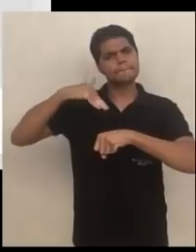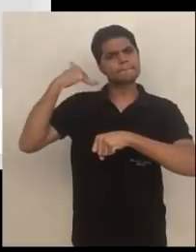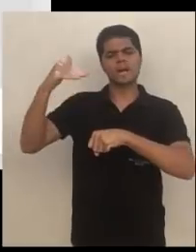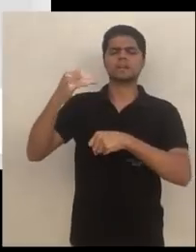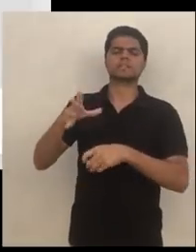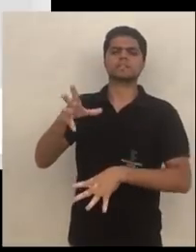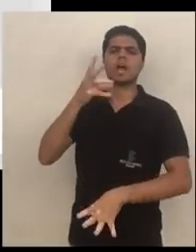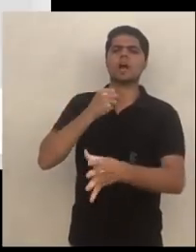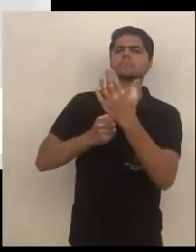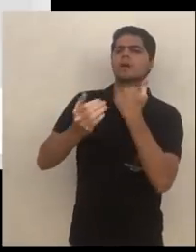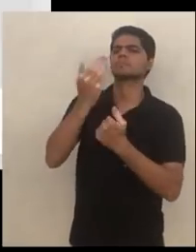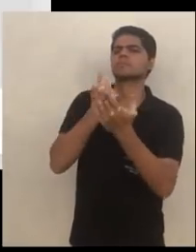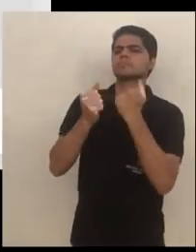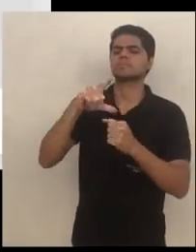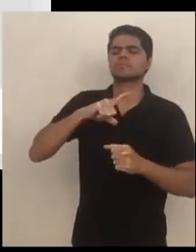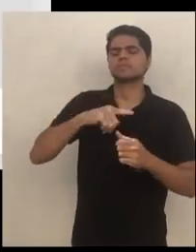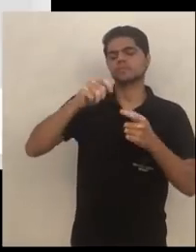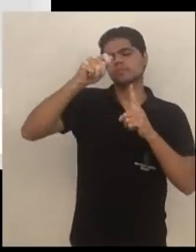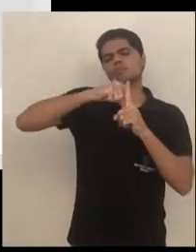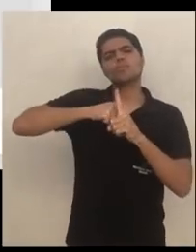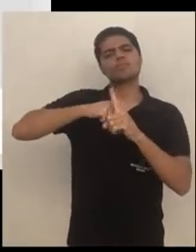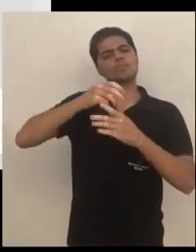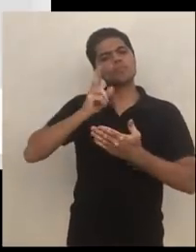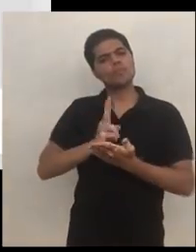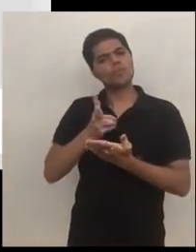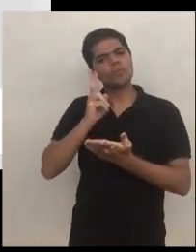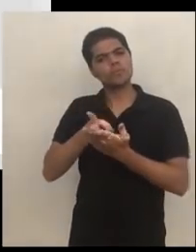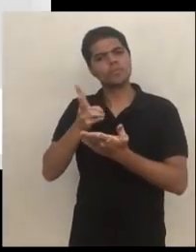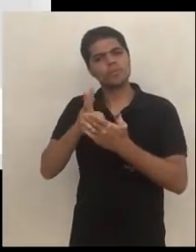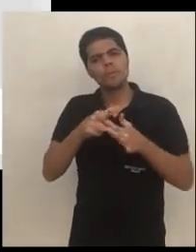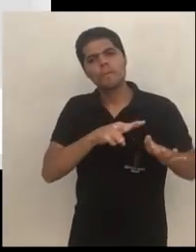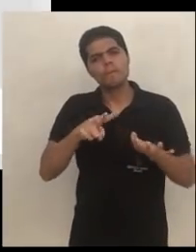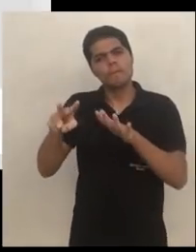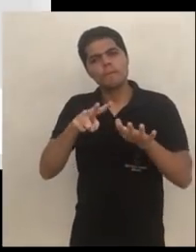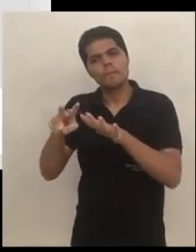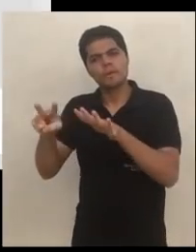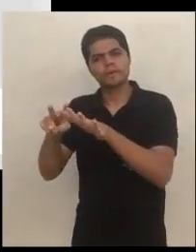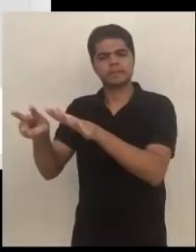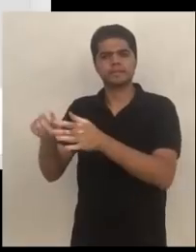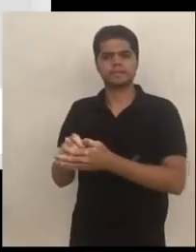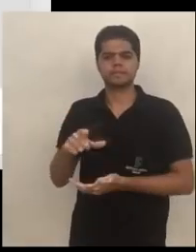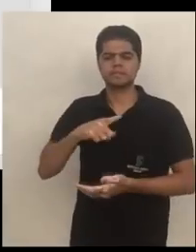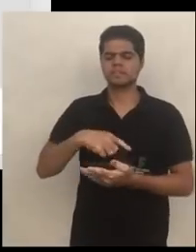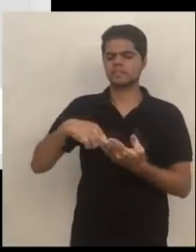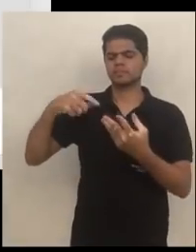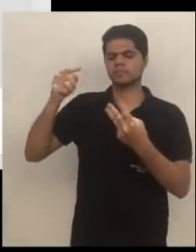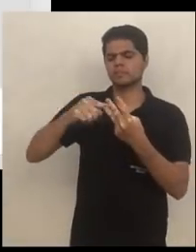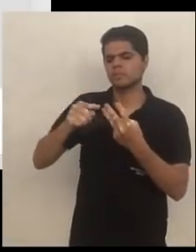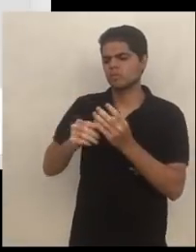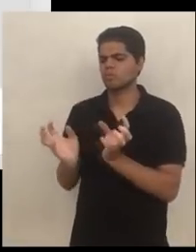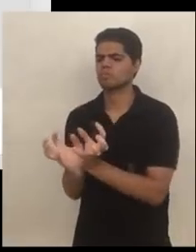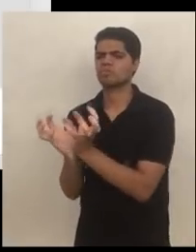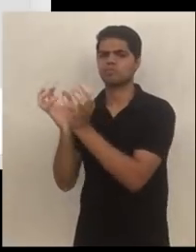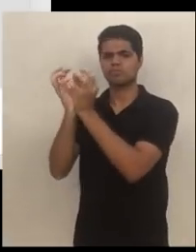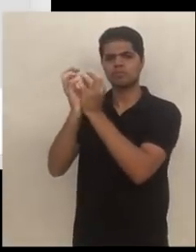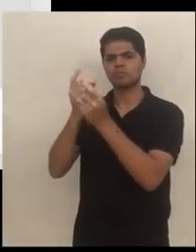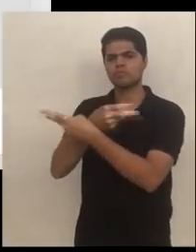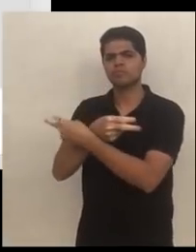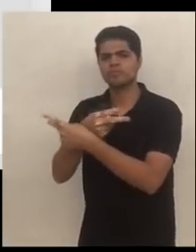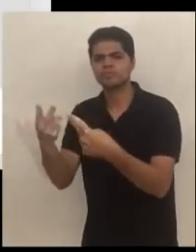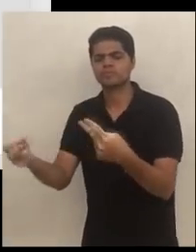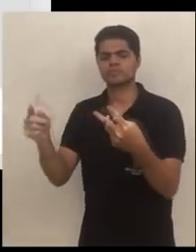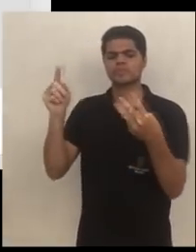pelos consumidores nos últimos 30 dias. Então a gente já tem aí, depois vem o que? Legumes, tomate e